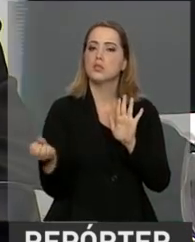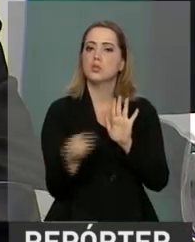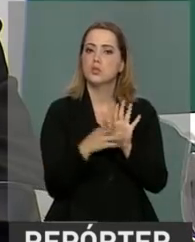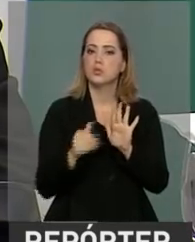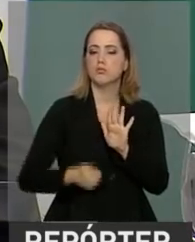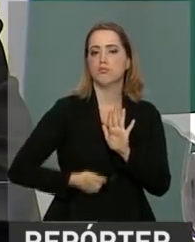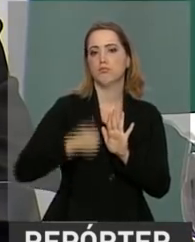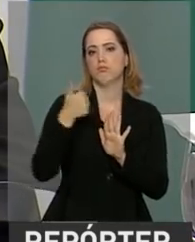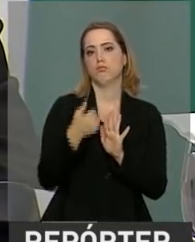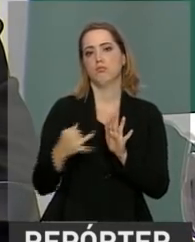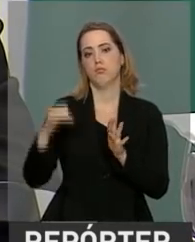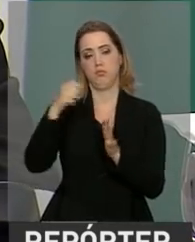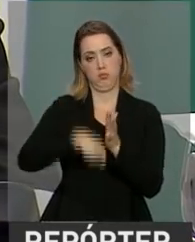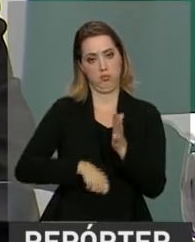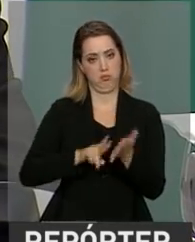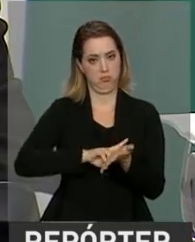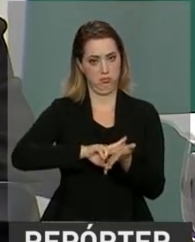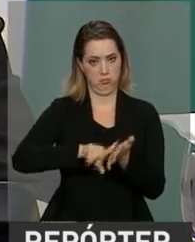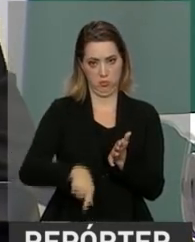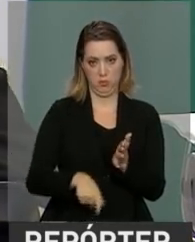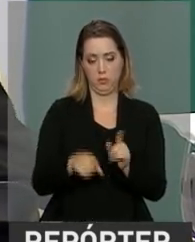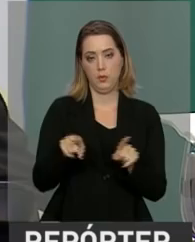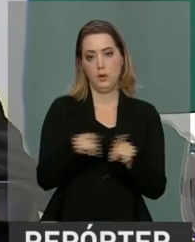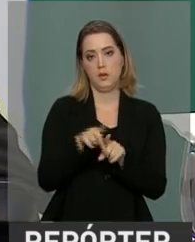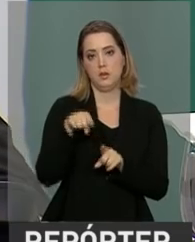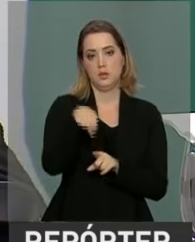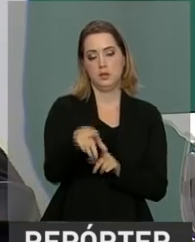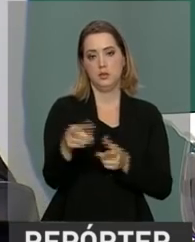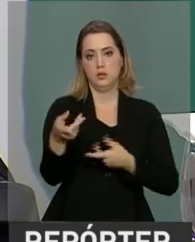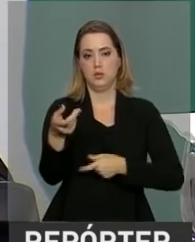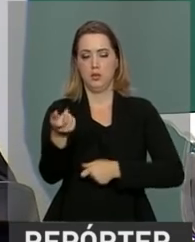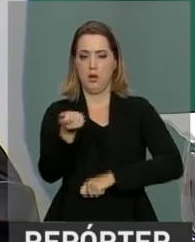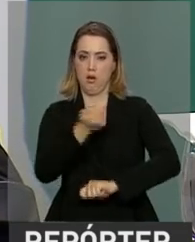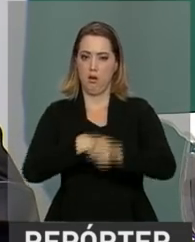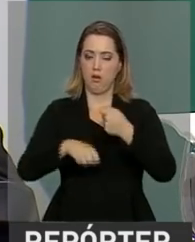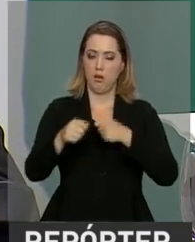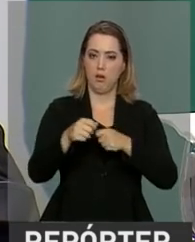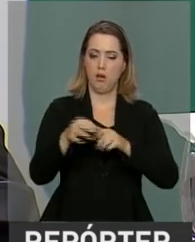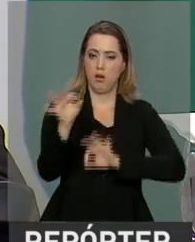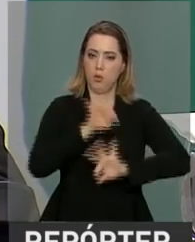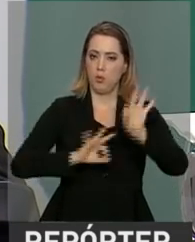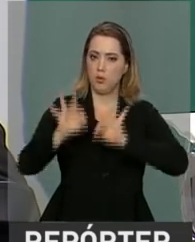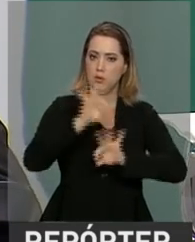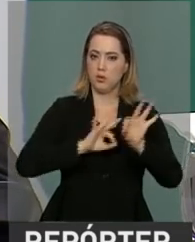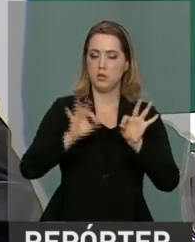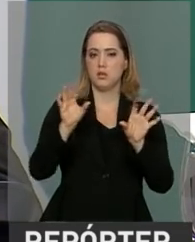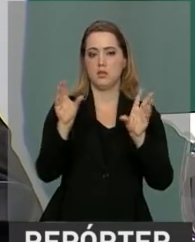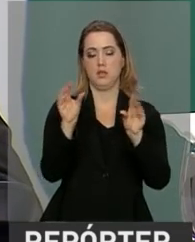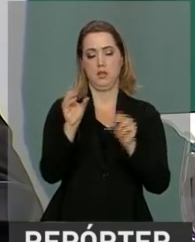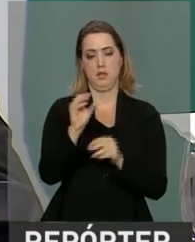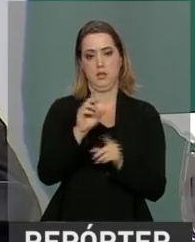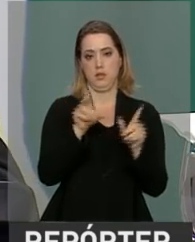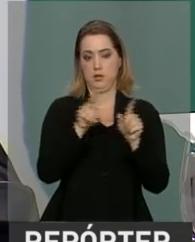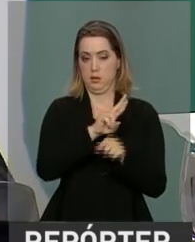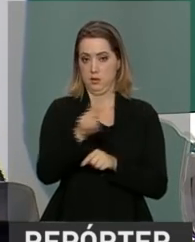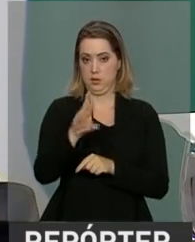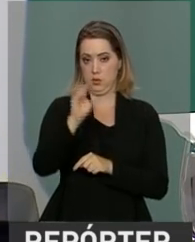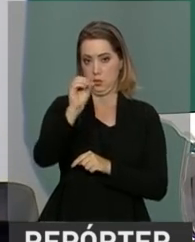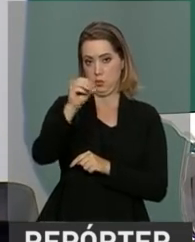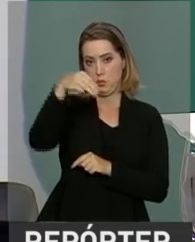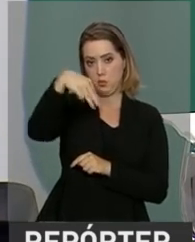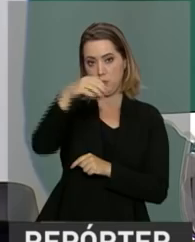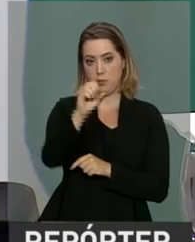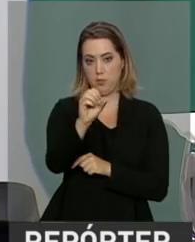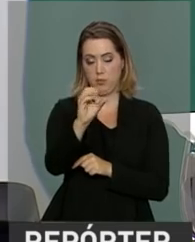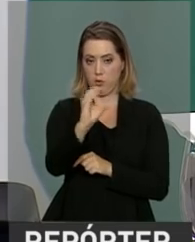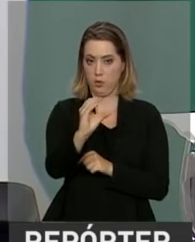a nossos produtos. A Organização Mundial do Comércio, sabemos todos, é foro importante para o